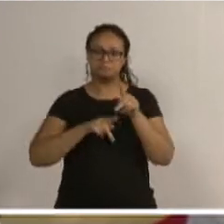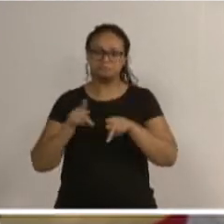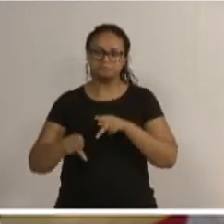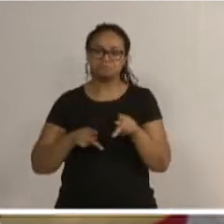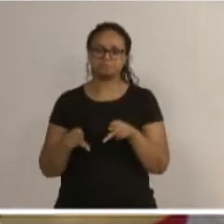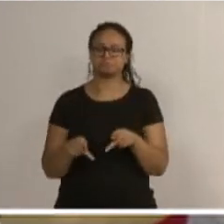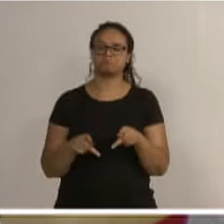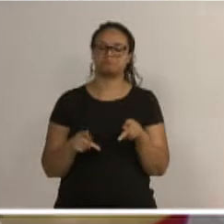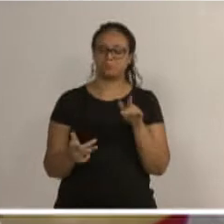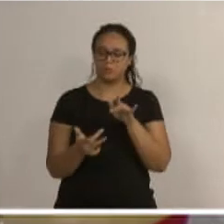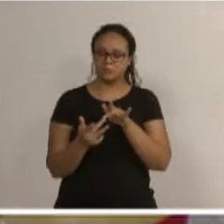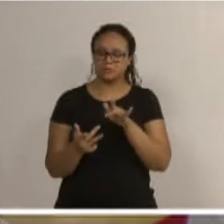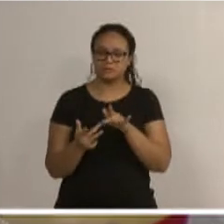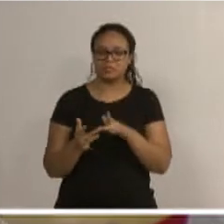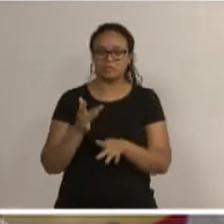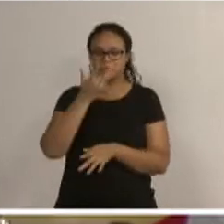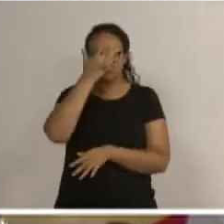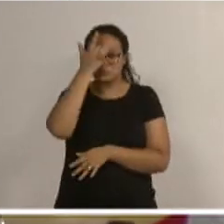maior